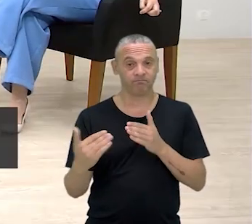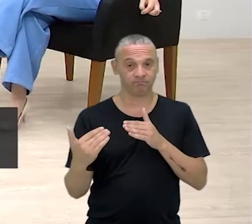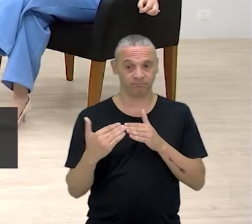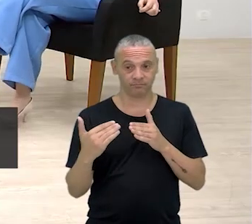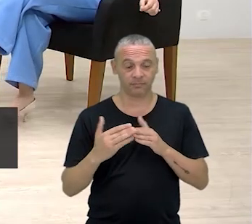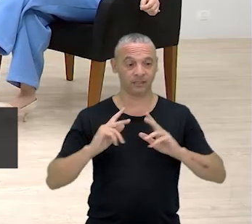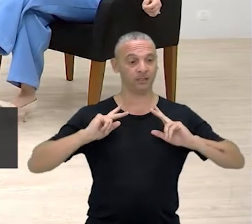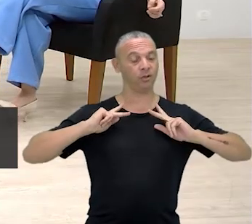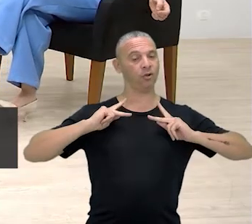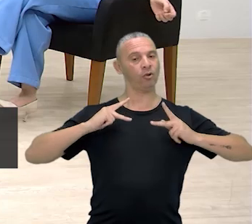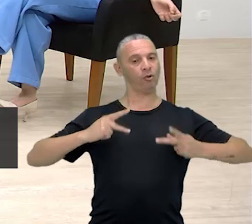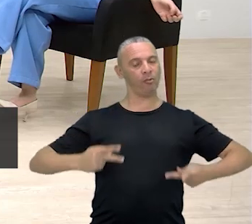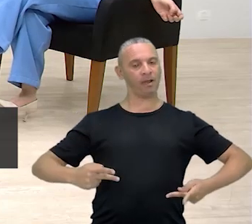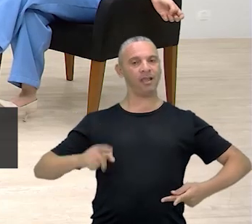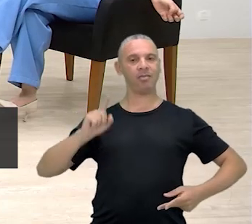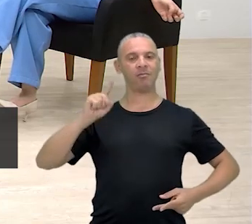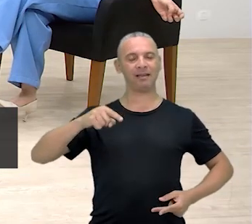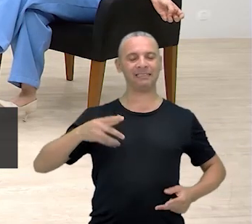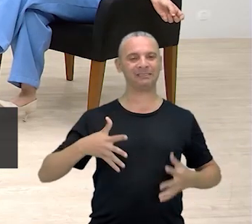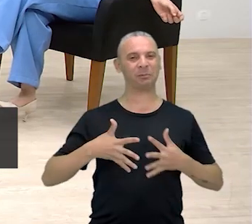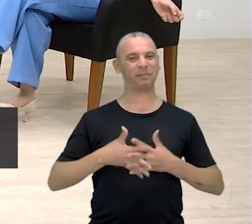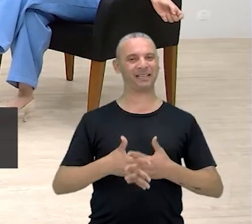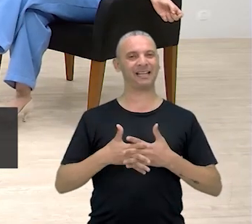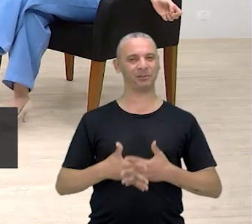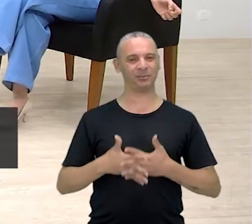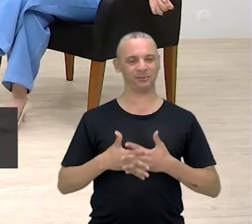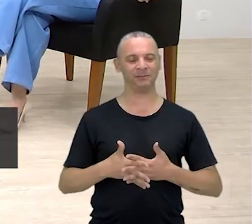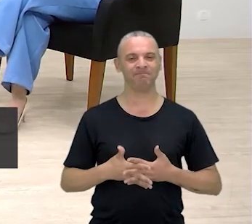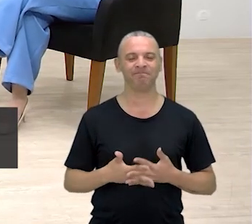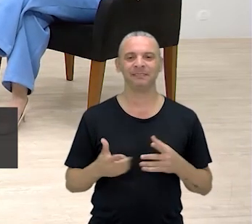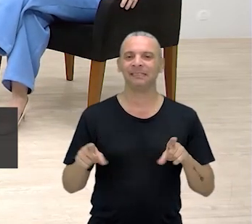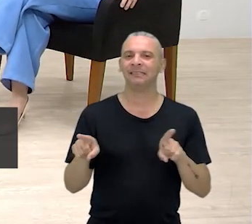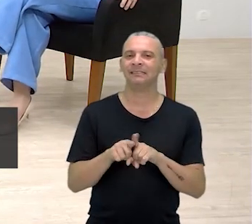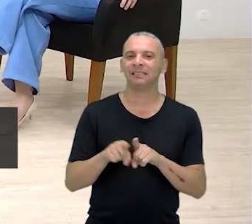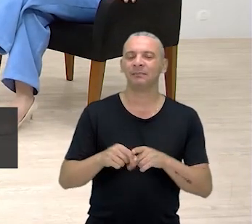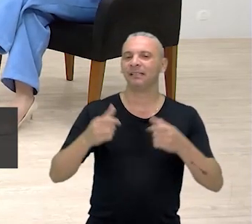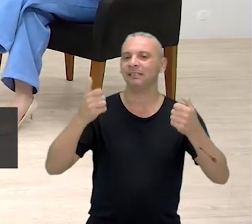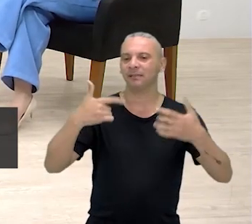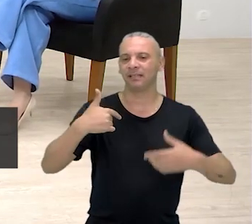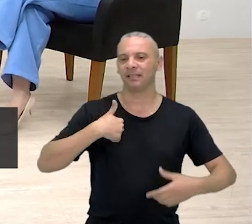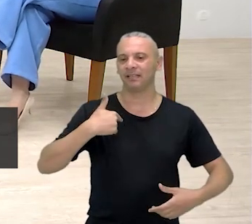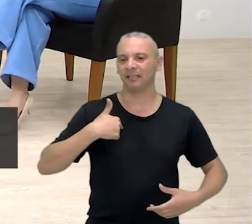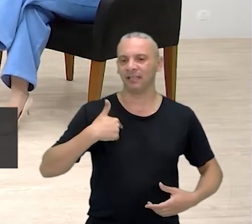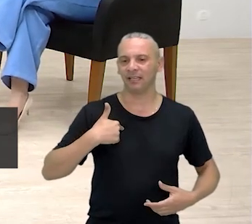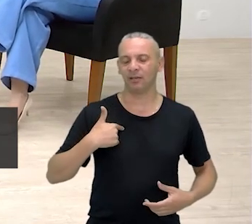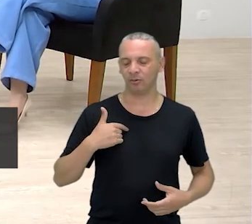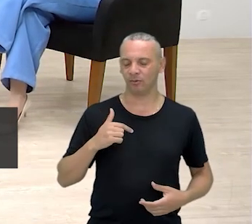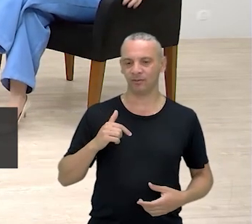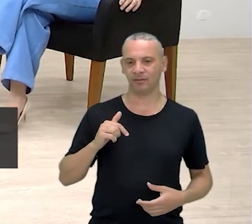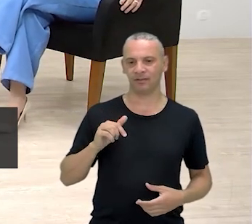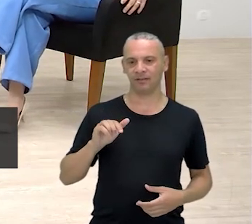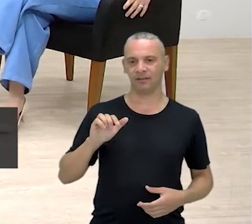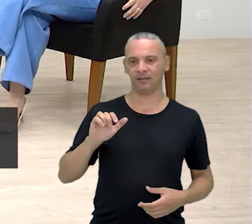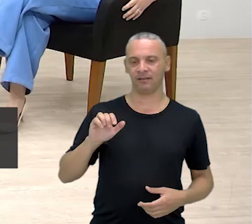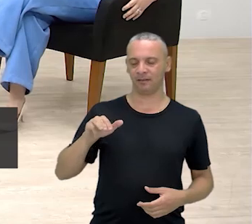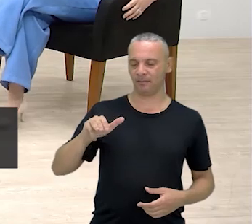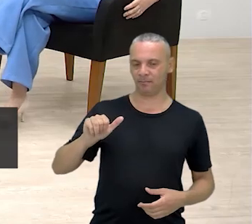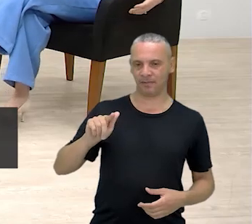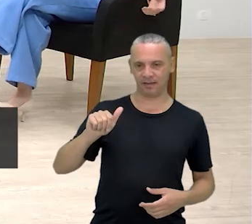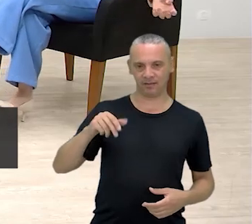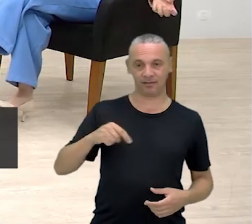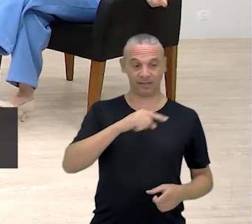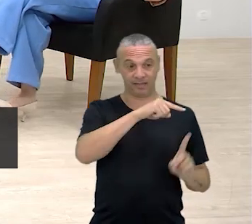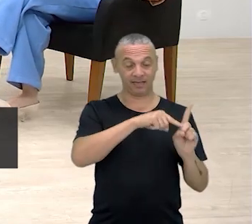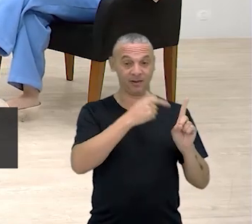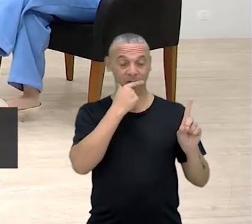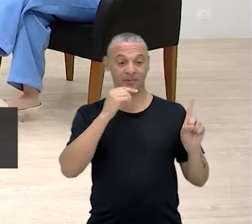Ser humano ou estar humano é uma coisa complicada, né? Ele também me inspira muito, viu, Evelyn? Evelyn, desculpa, Magda. O Bessani